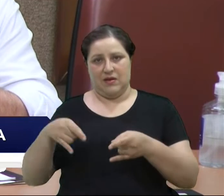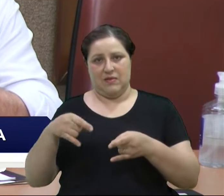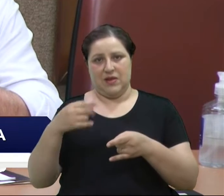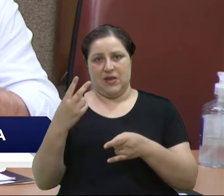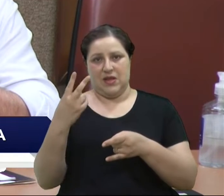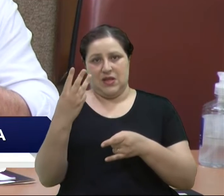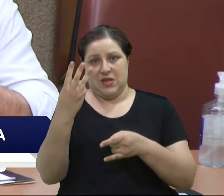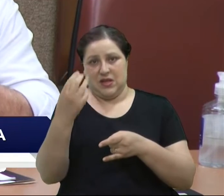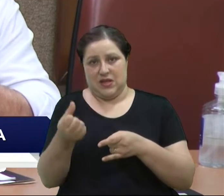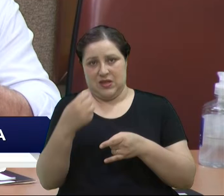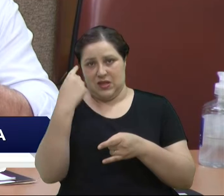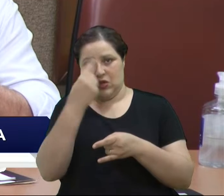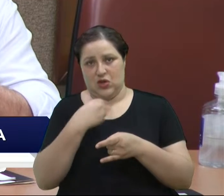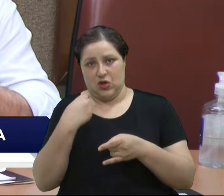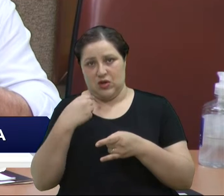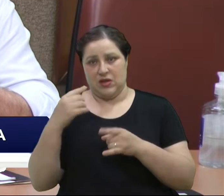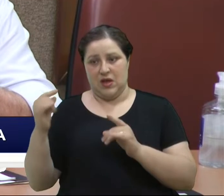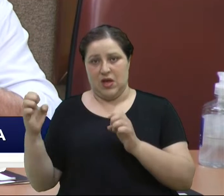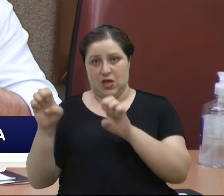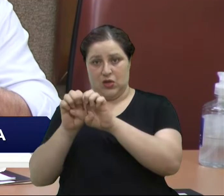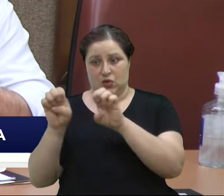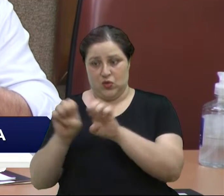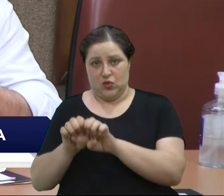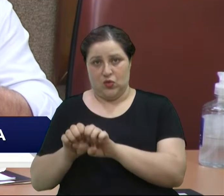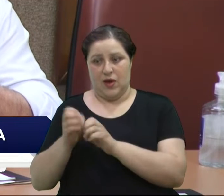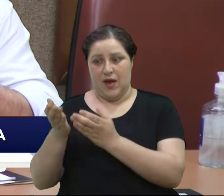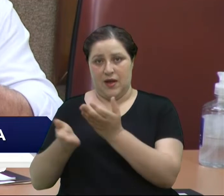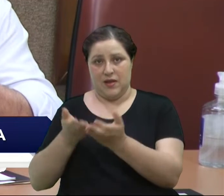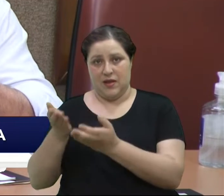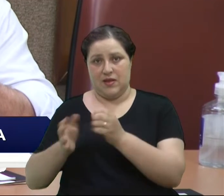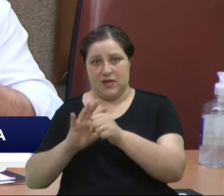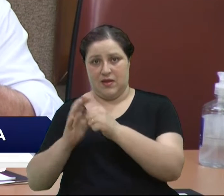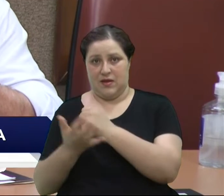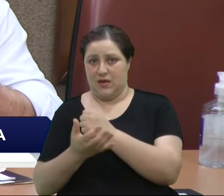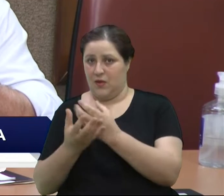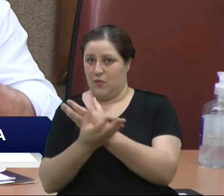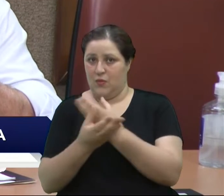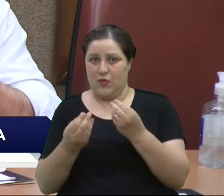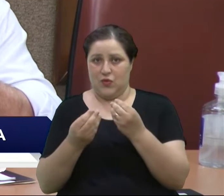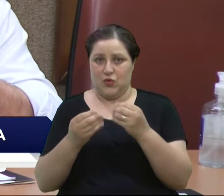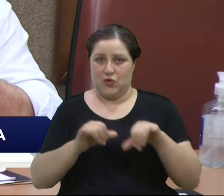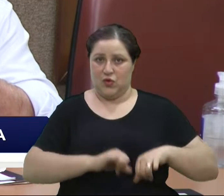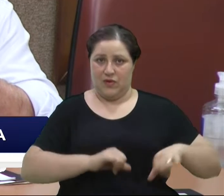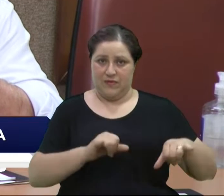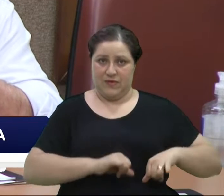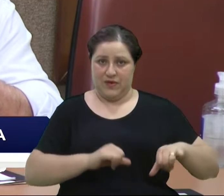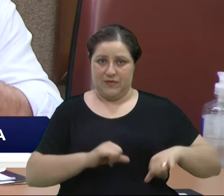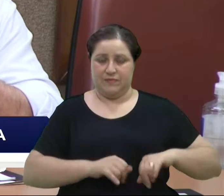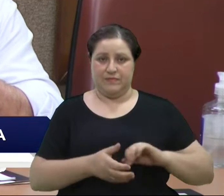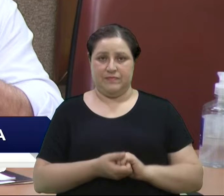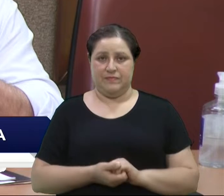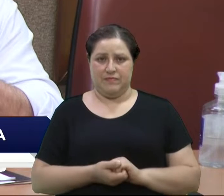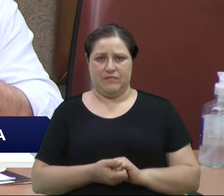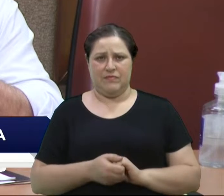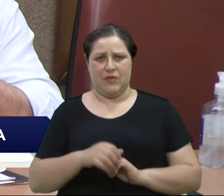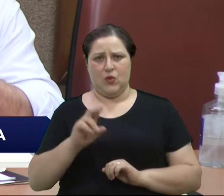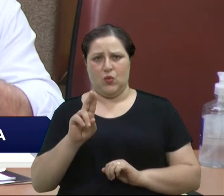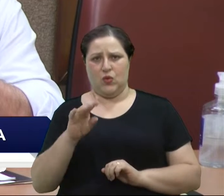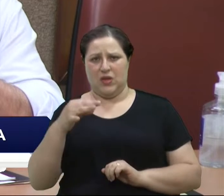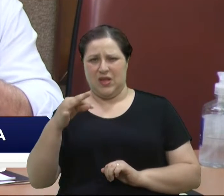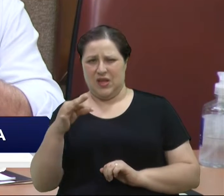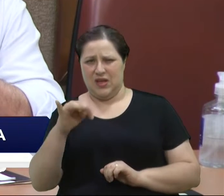à disposição desta pandemia que tanto nos assolou. Quando a gente fala de 38 leitos de terapia intensiva, temos que